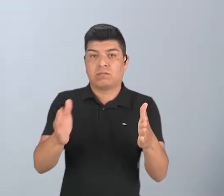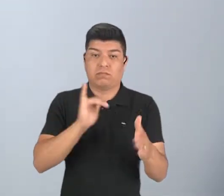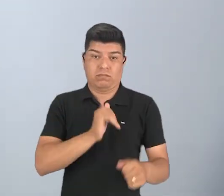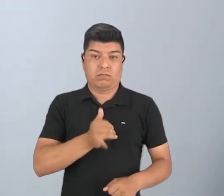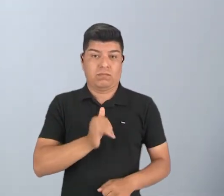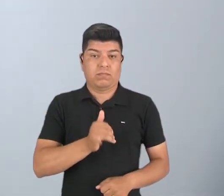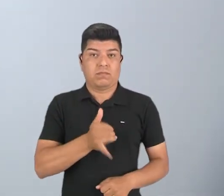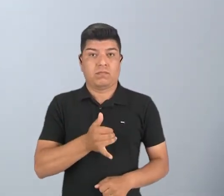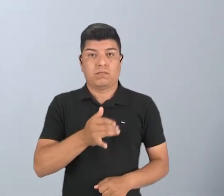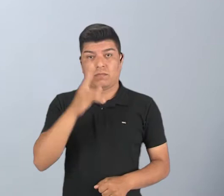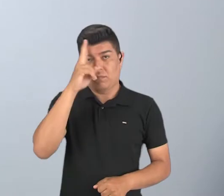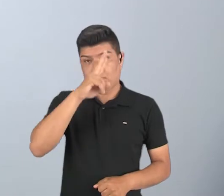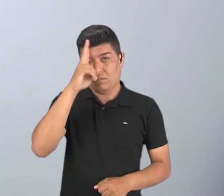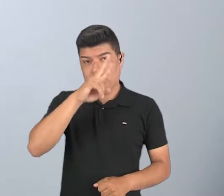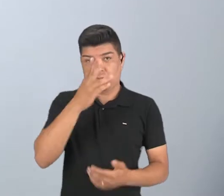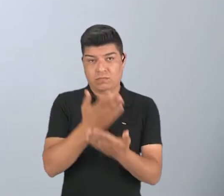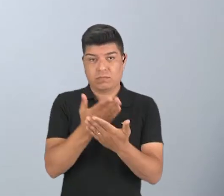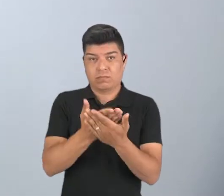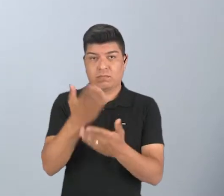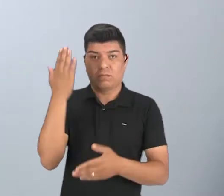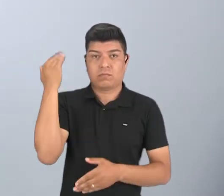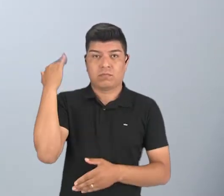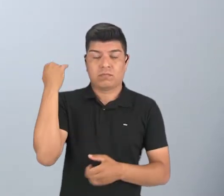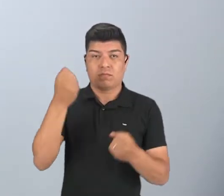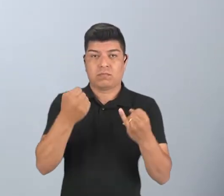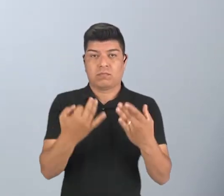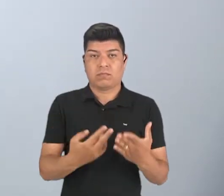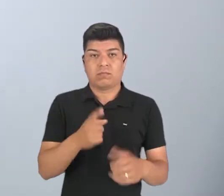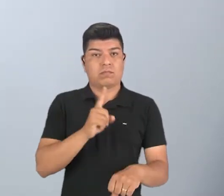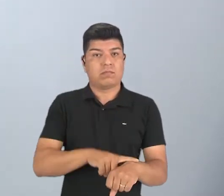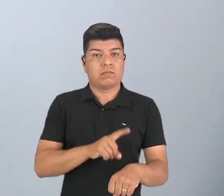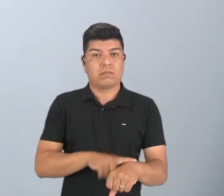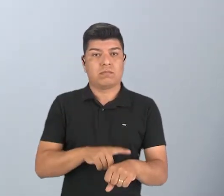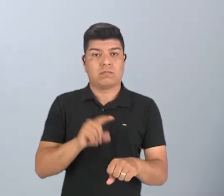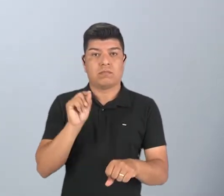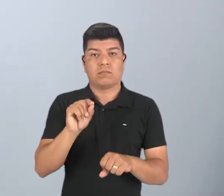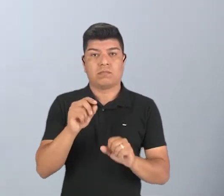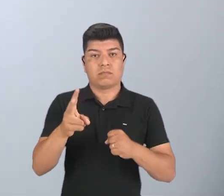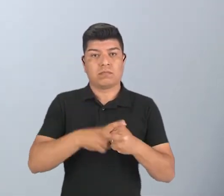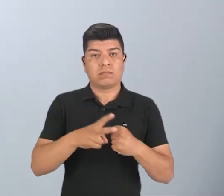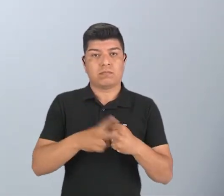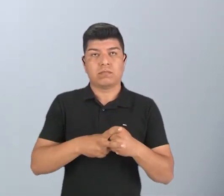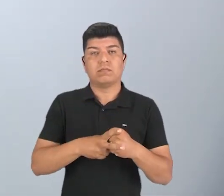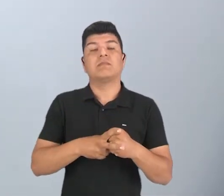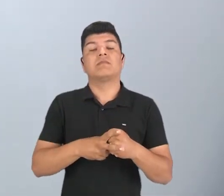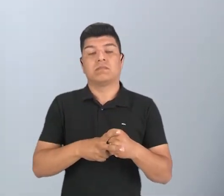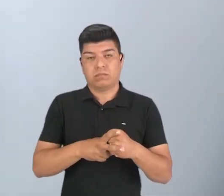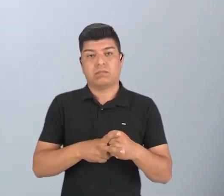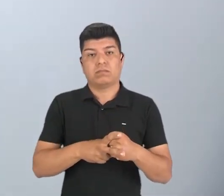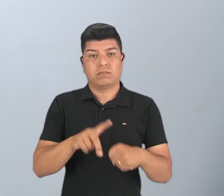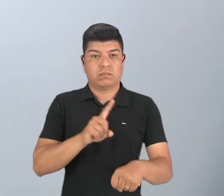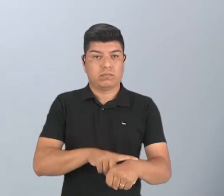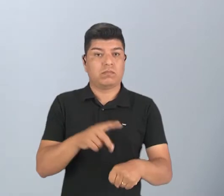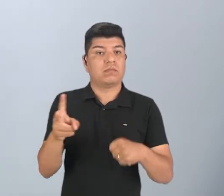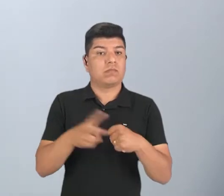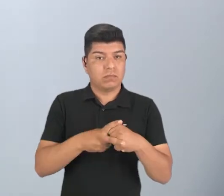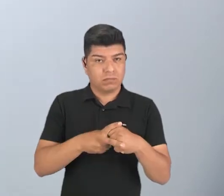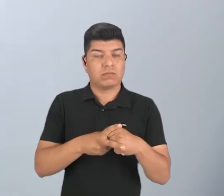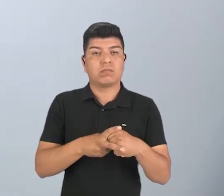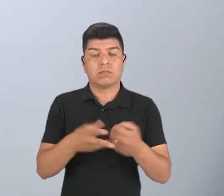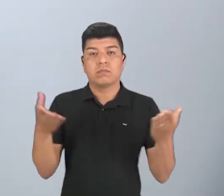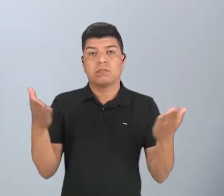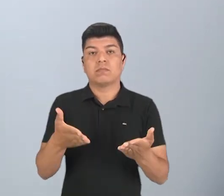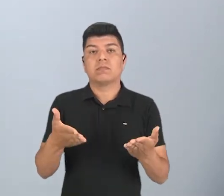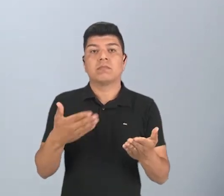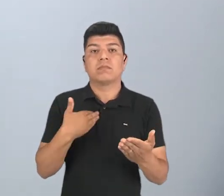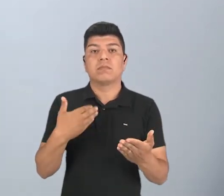Só lembrando que nas aulas anteriores nós falamos de tempo quanto ao verbo, então nós falamos de tempo verbal. Agora nós